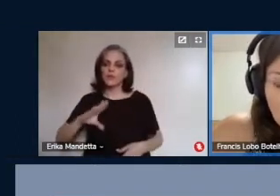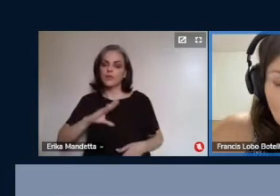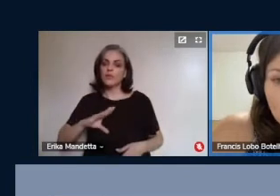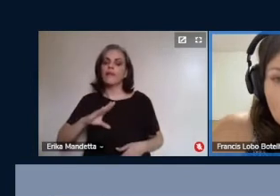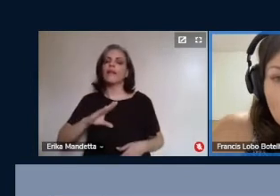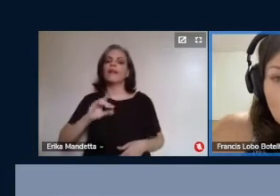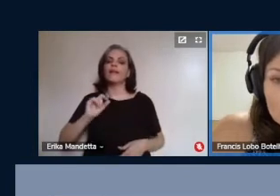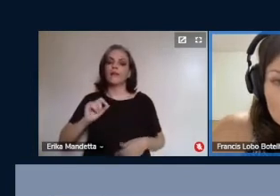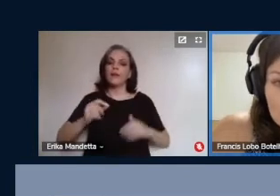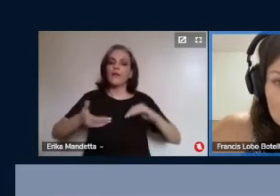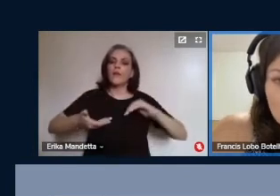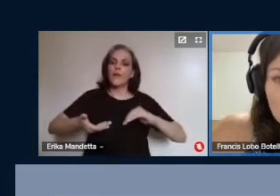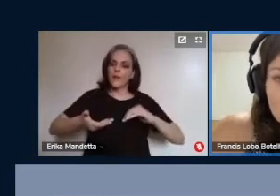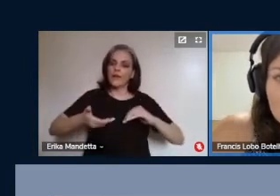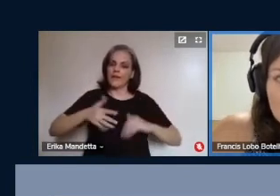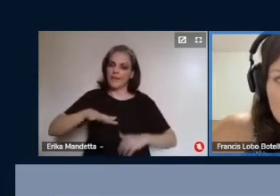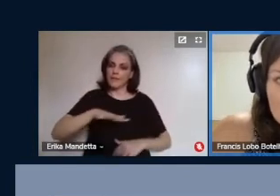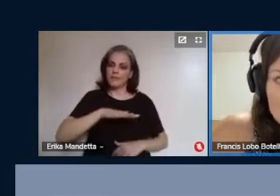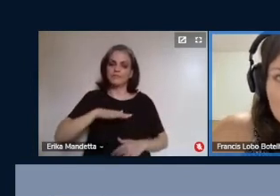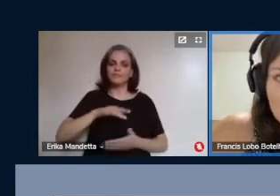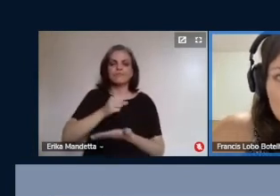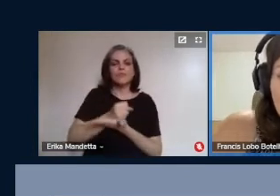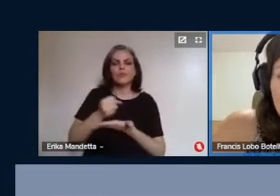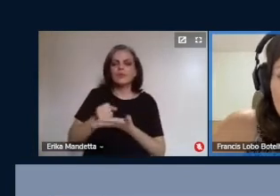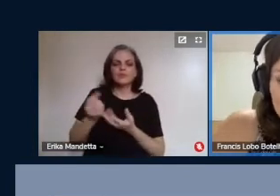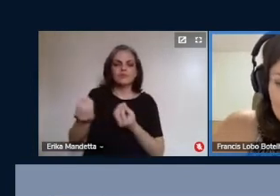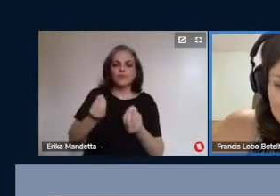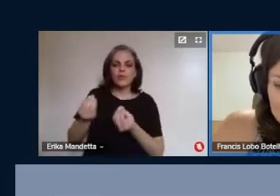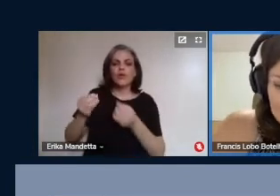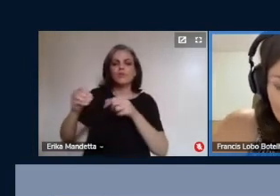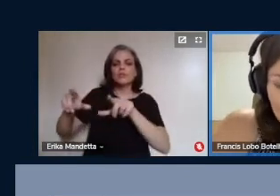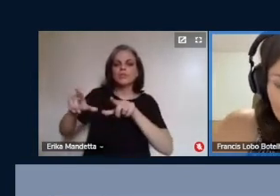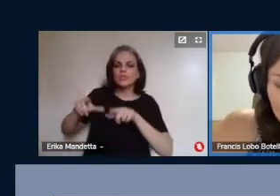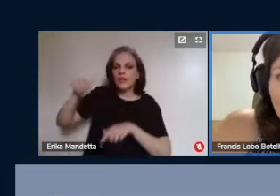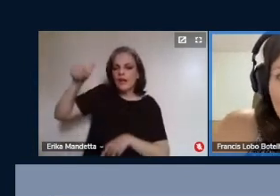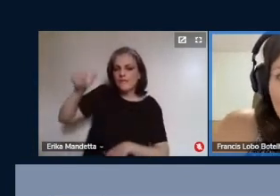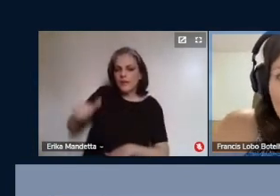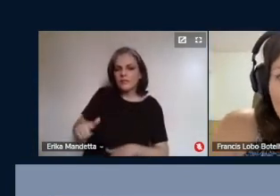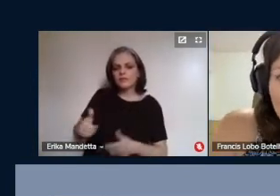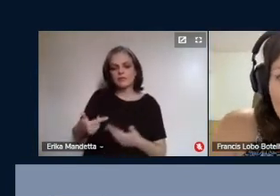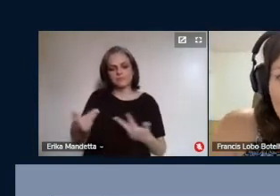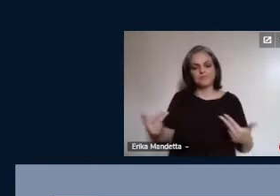Nacional, Contratação, Certificação e Avaliação.